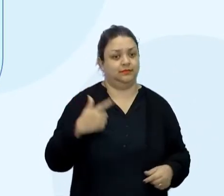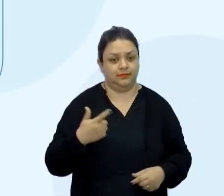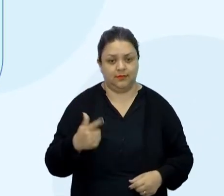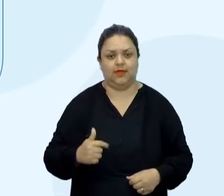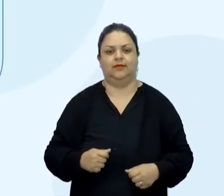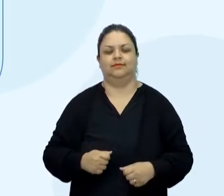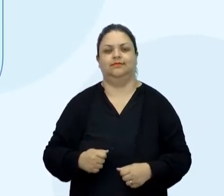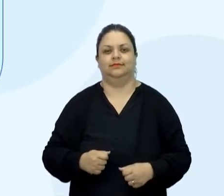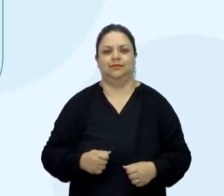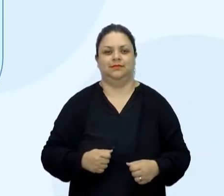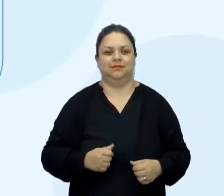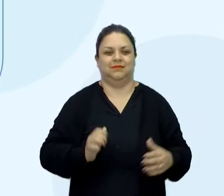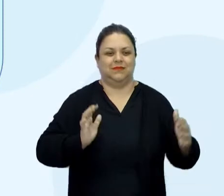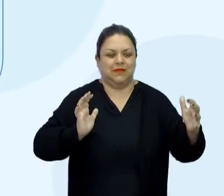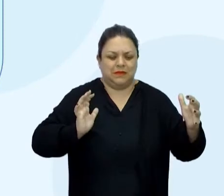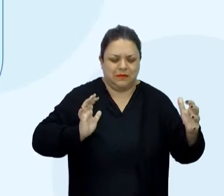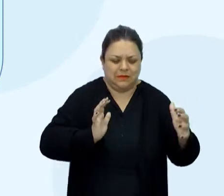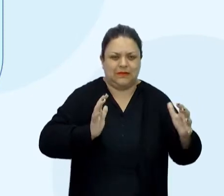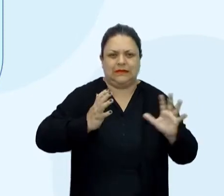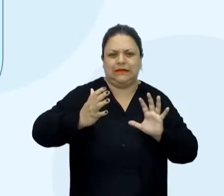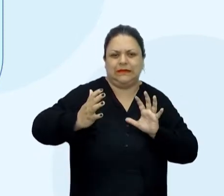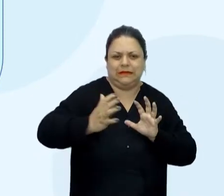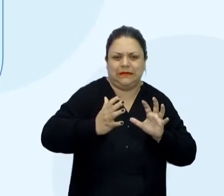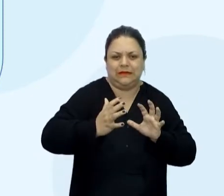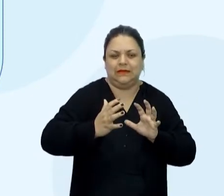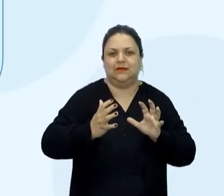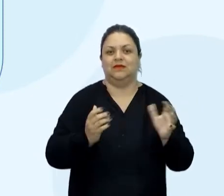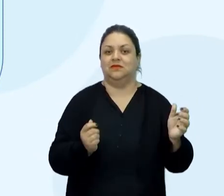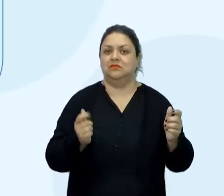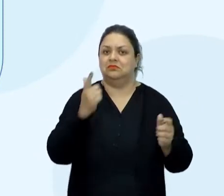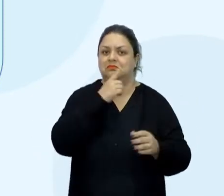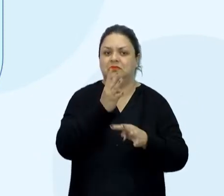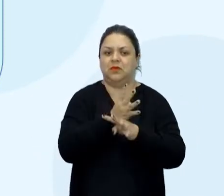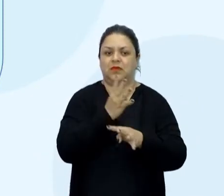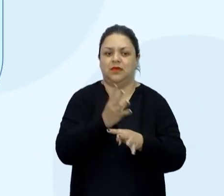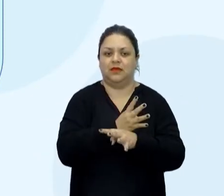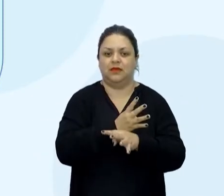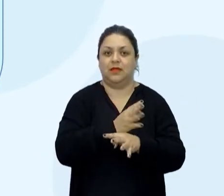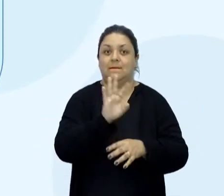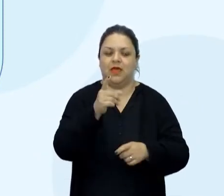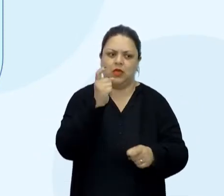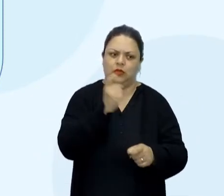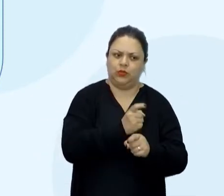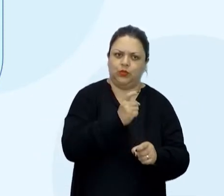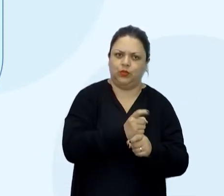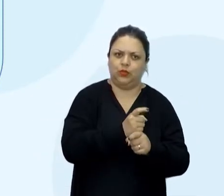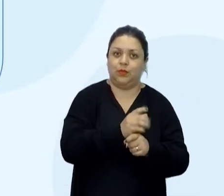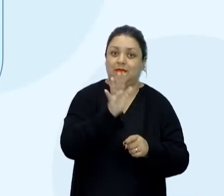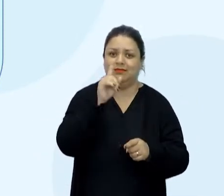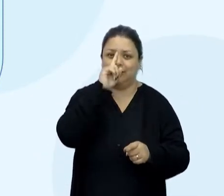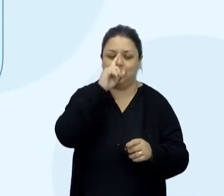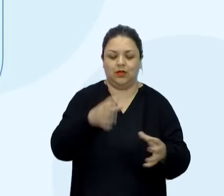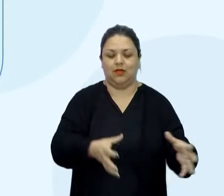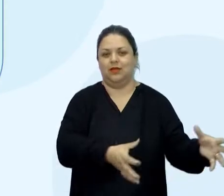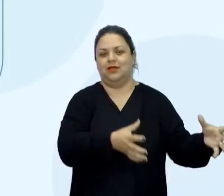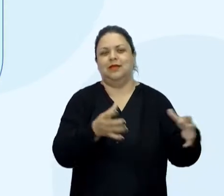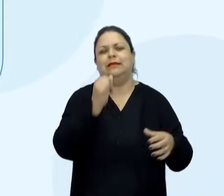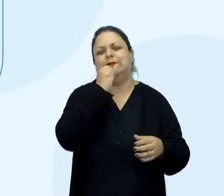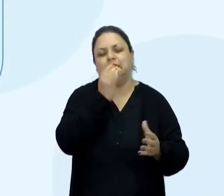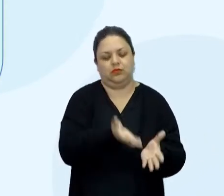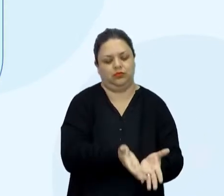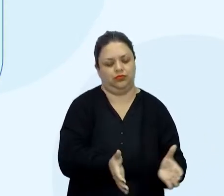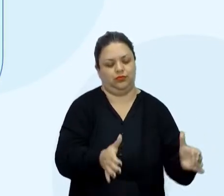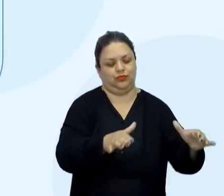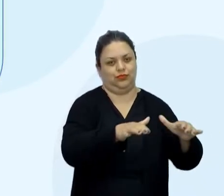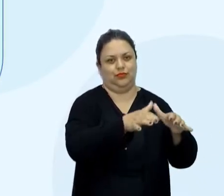compressão. Eles são duros e frágeis ao mesmo tempo, olha só que interessante. Então, se eu pegar, por exemplo, pensar aí num jarro de barro